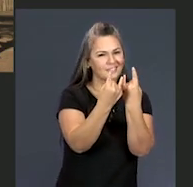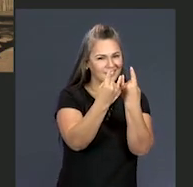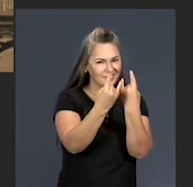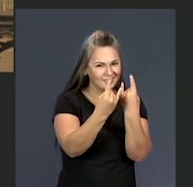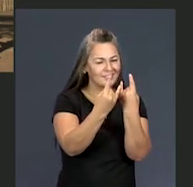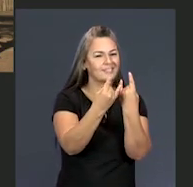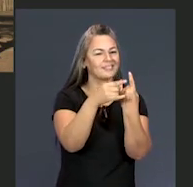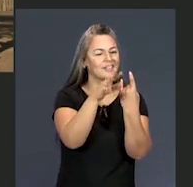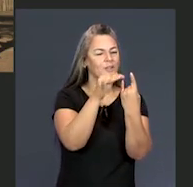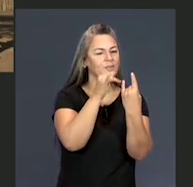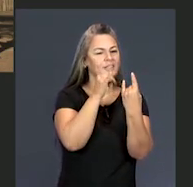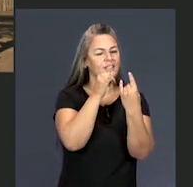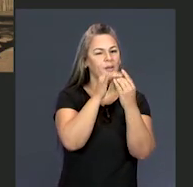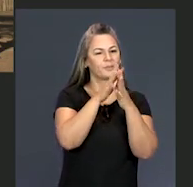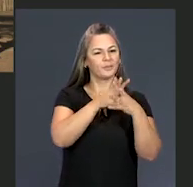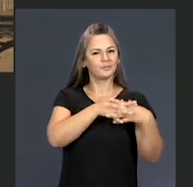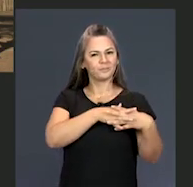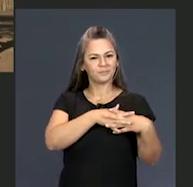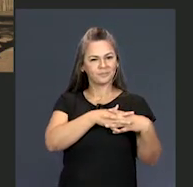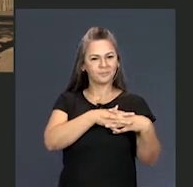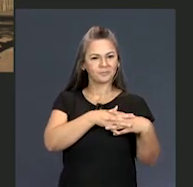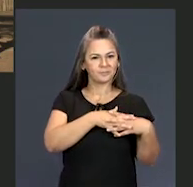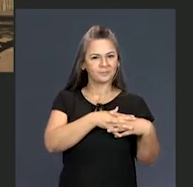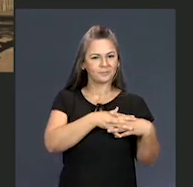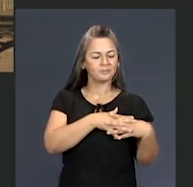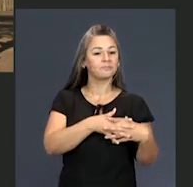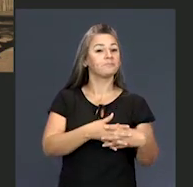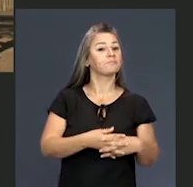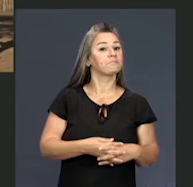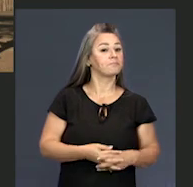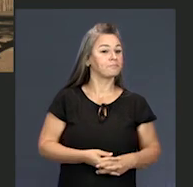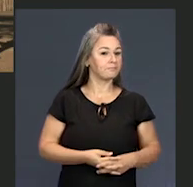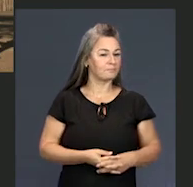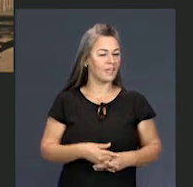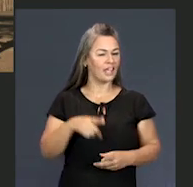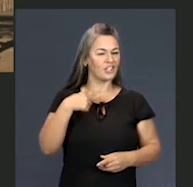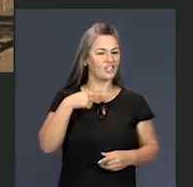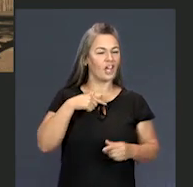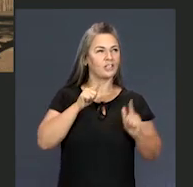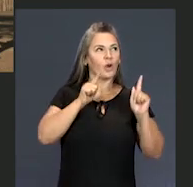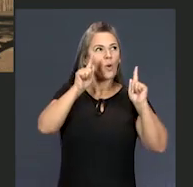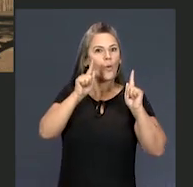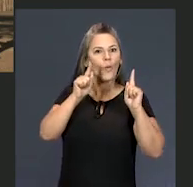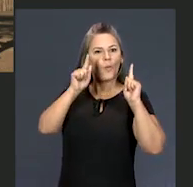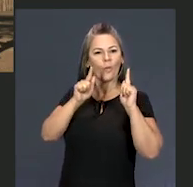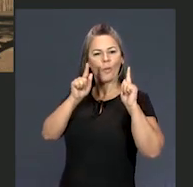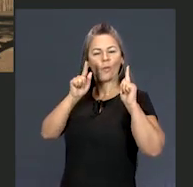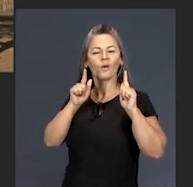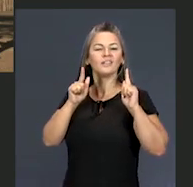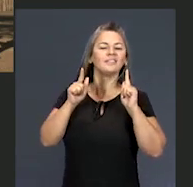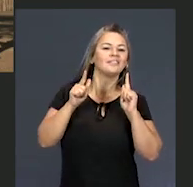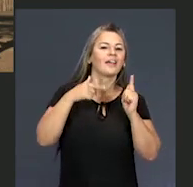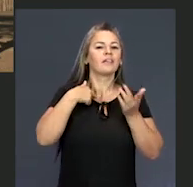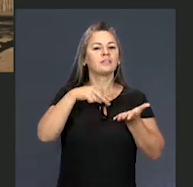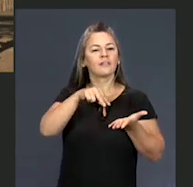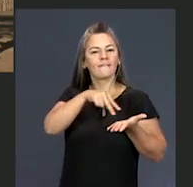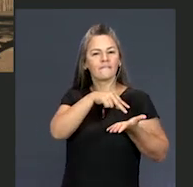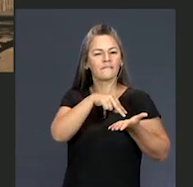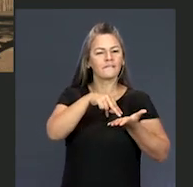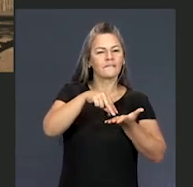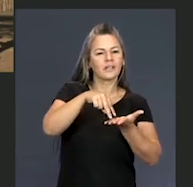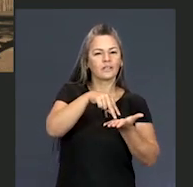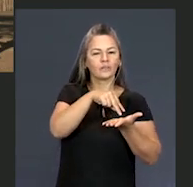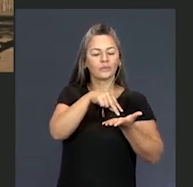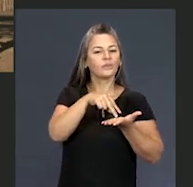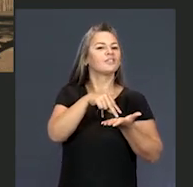dança que a gente faz nos bailes, nas casas de festas, para tentar conquistar? Tantos